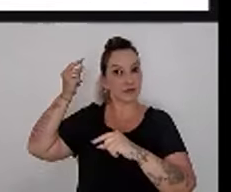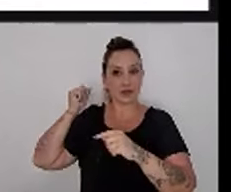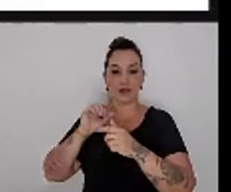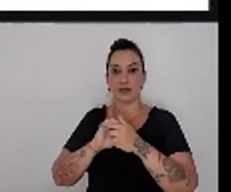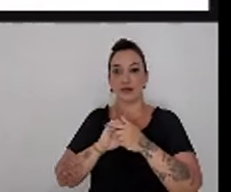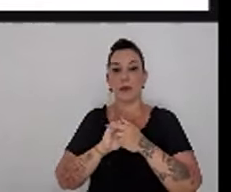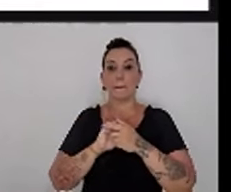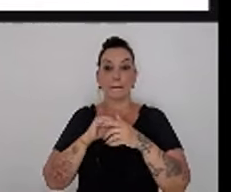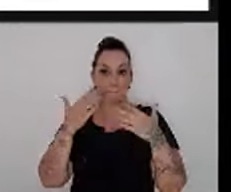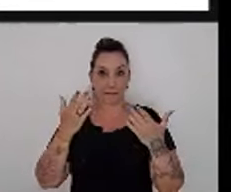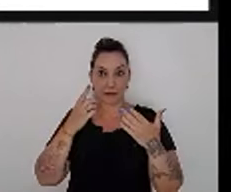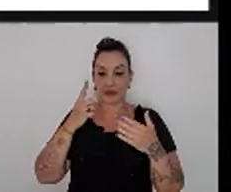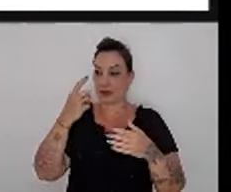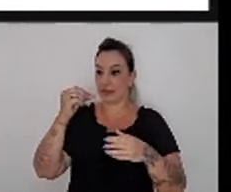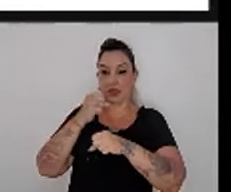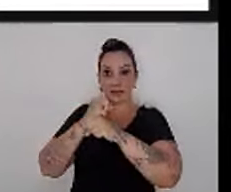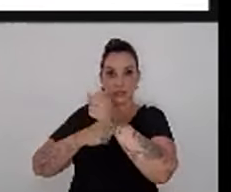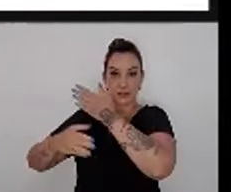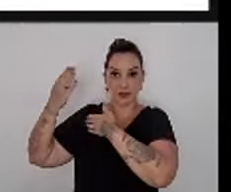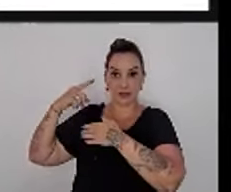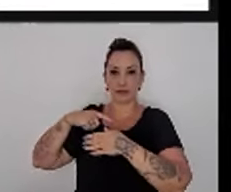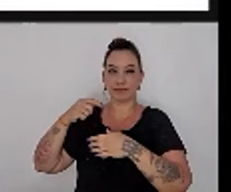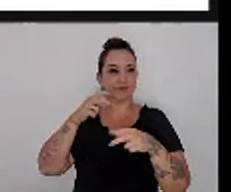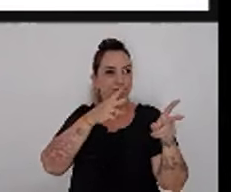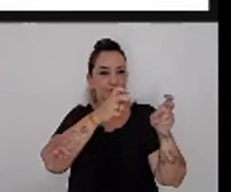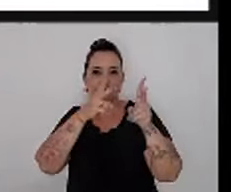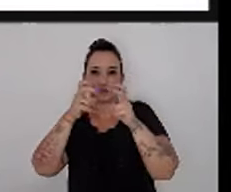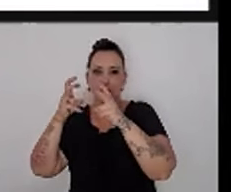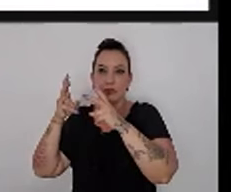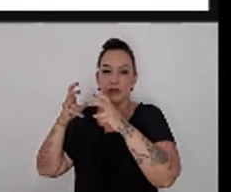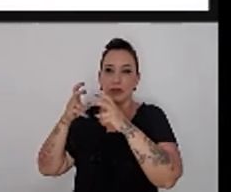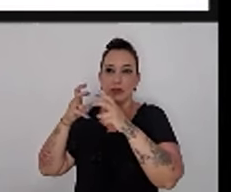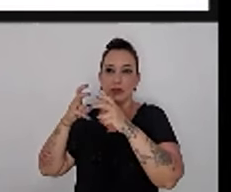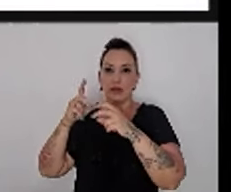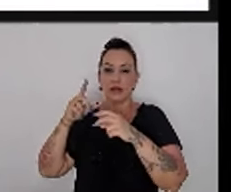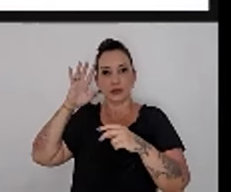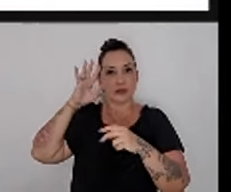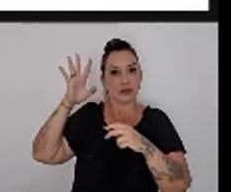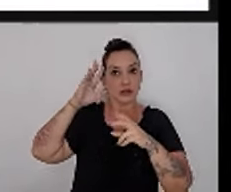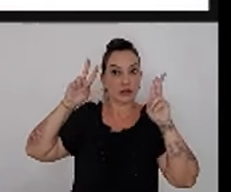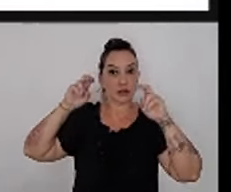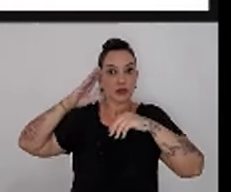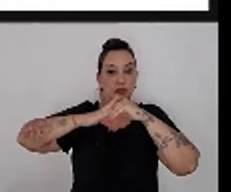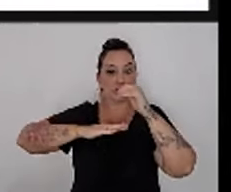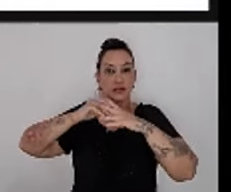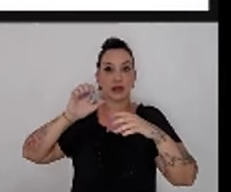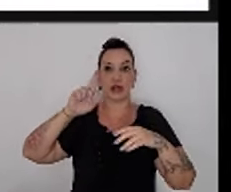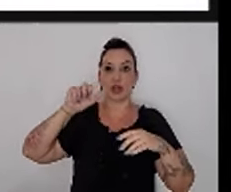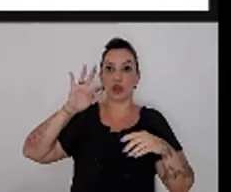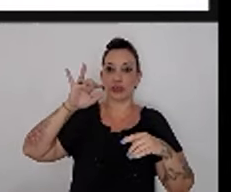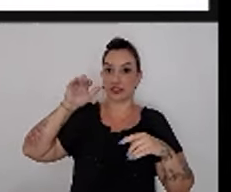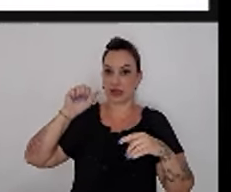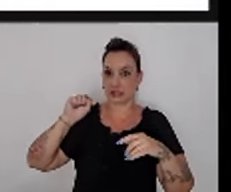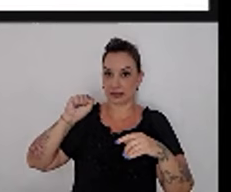tempo. Bem, nessa última década, temos assistido ao adensamento de reflexões sobre práticas